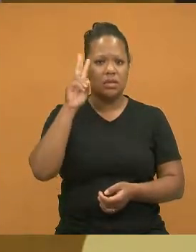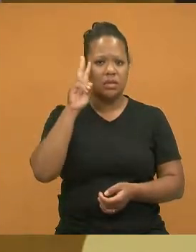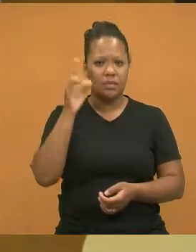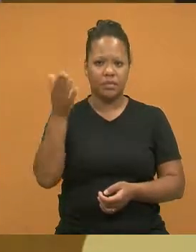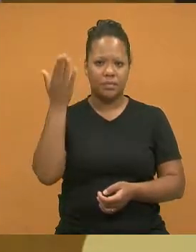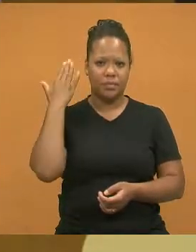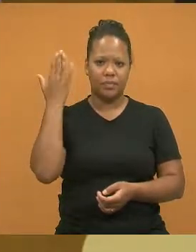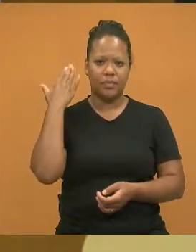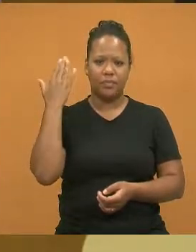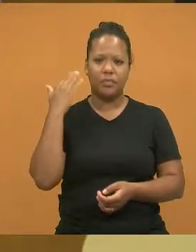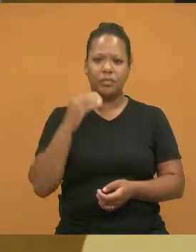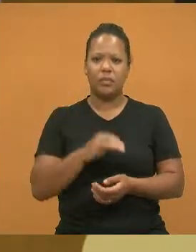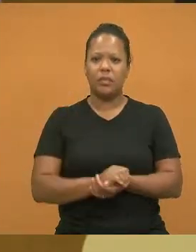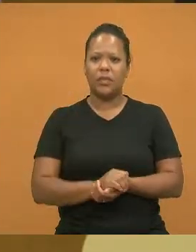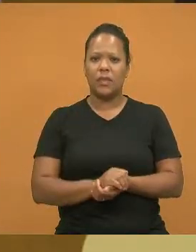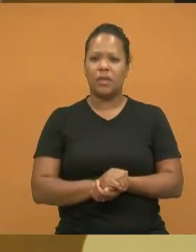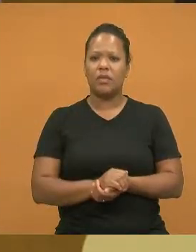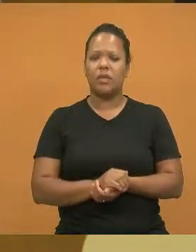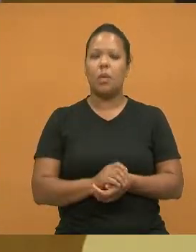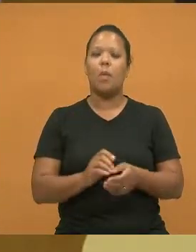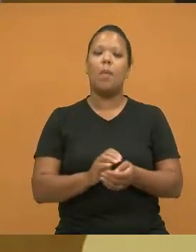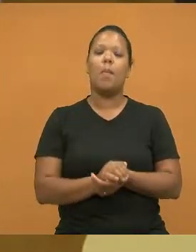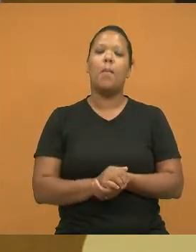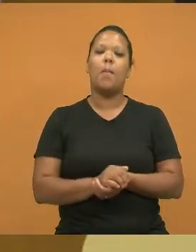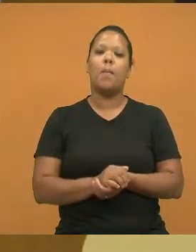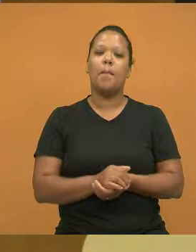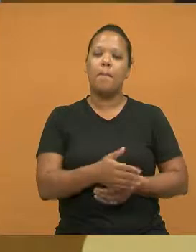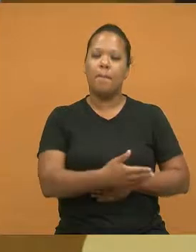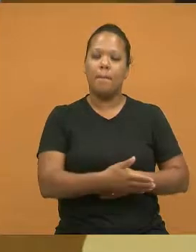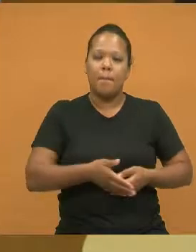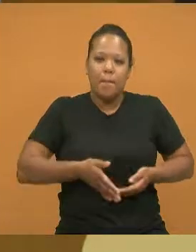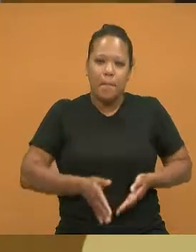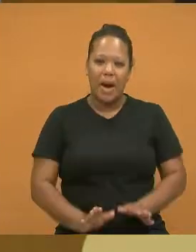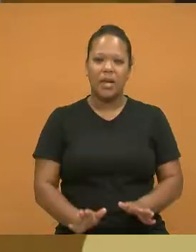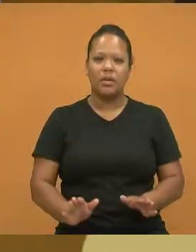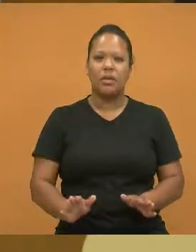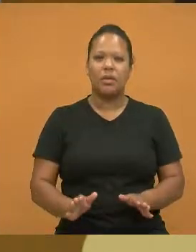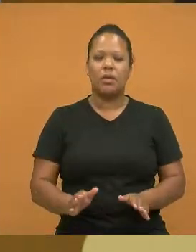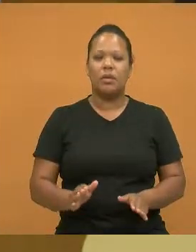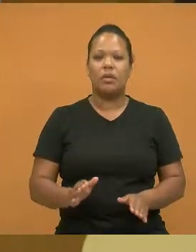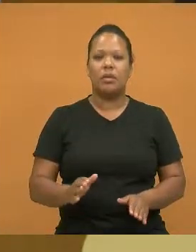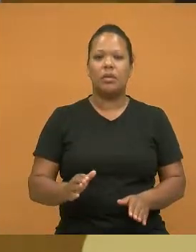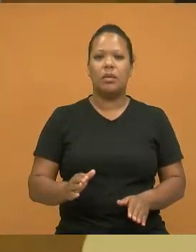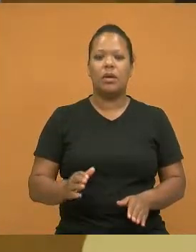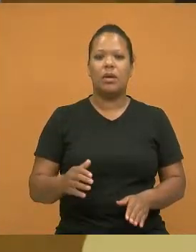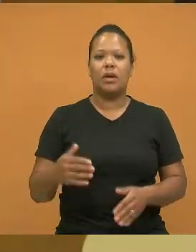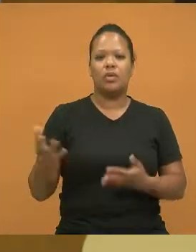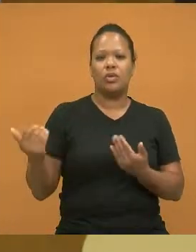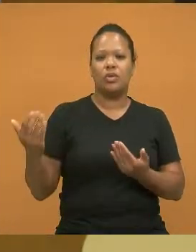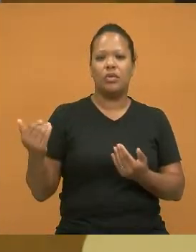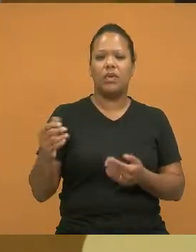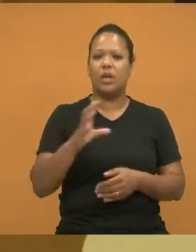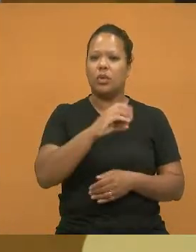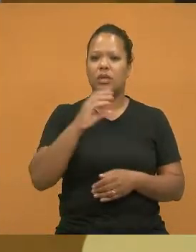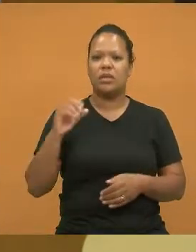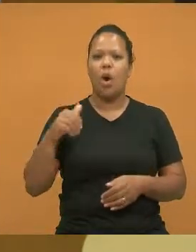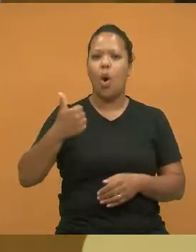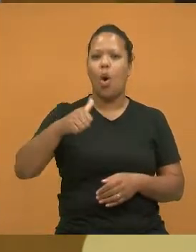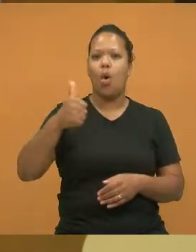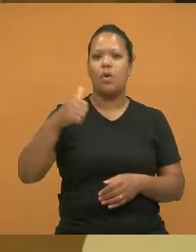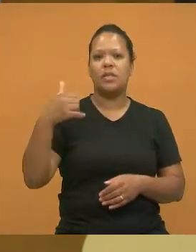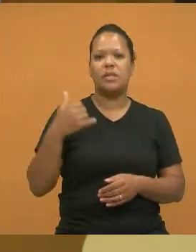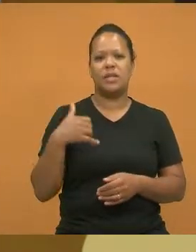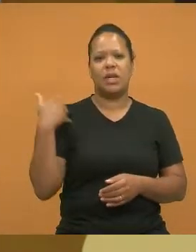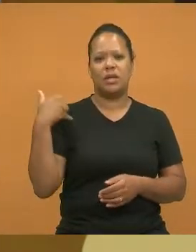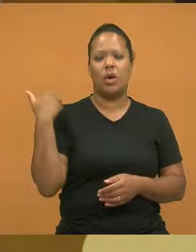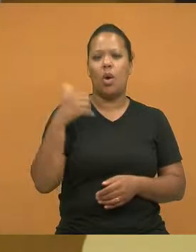Luiz Flávio, nós fizemos um parto no São Francisco de uma menina de 11 anos. 11